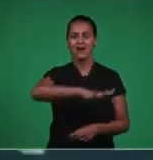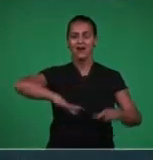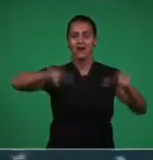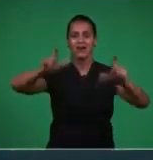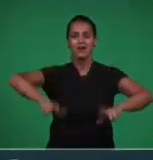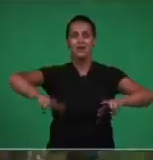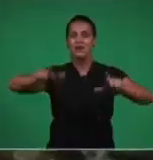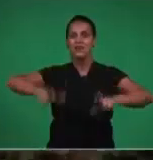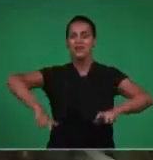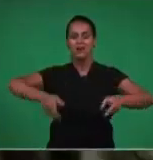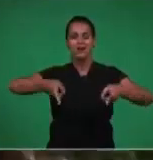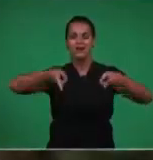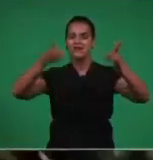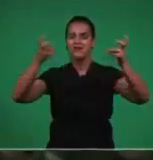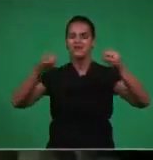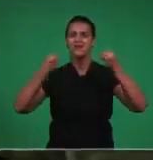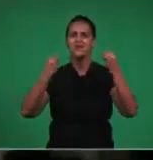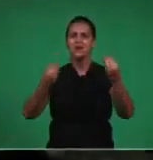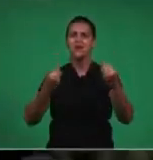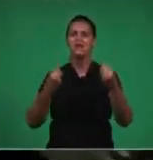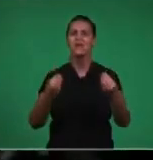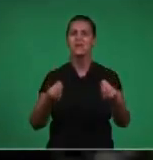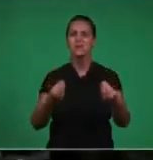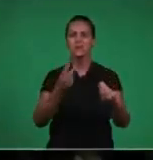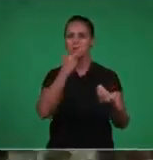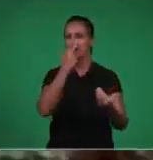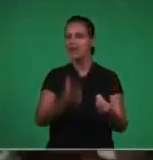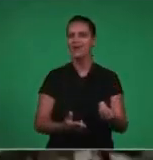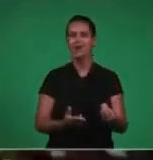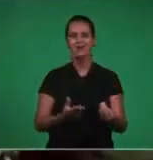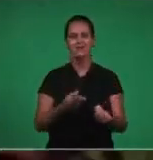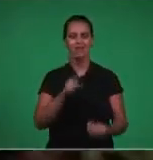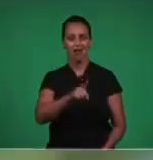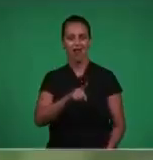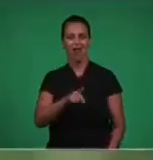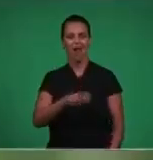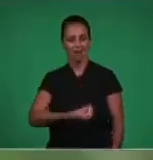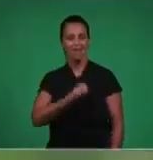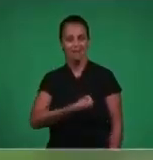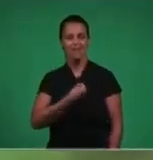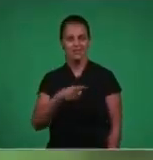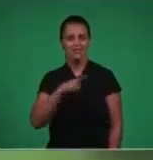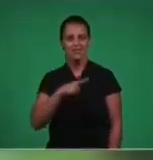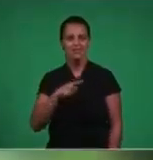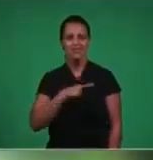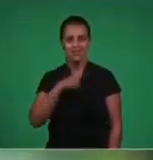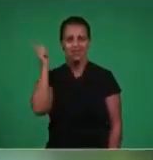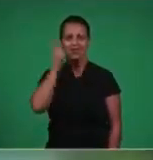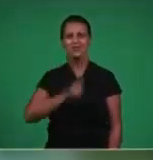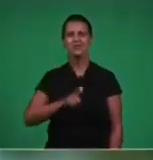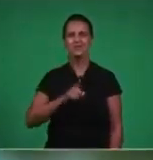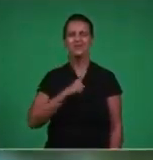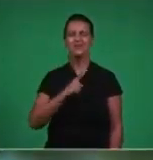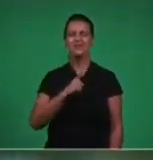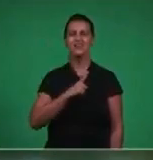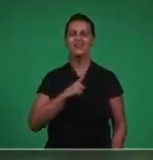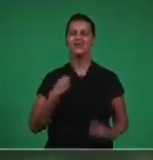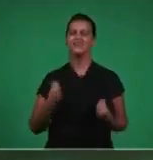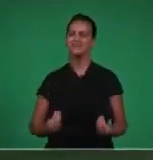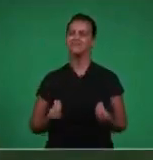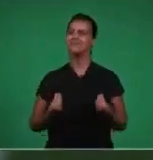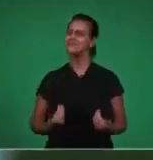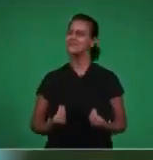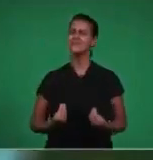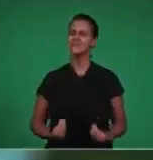provavelmente dentro da nossa razão não teria vida, mas tem formas tão complexas de vida. Meus amados,